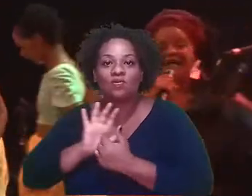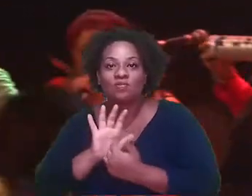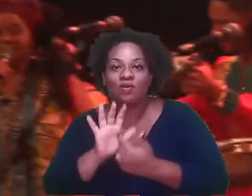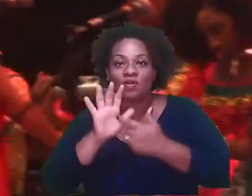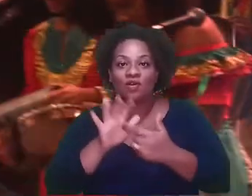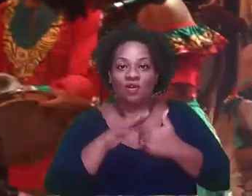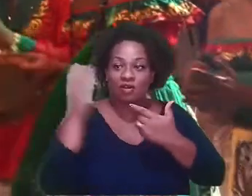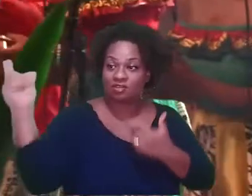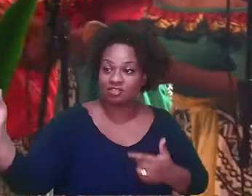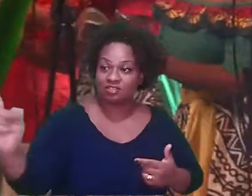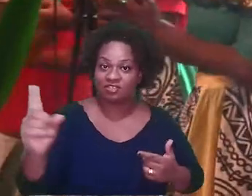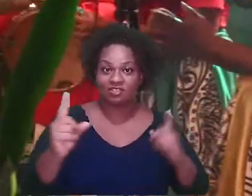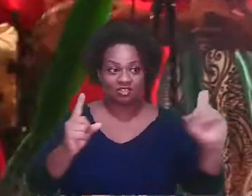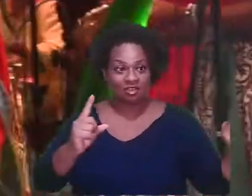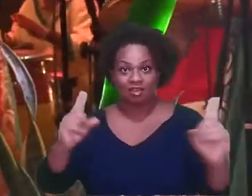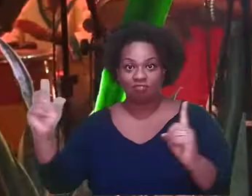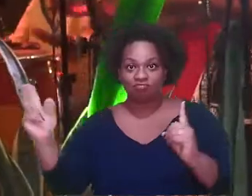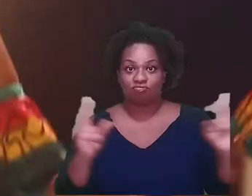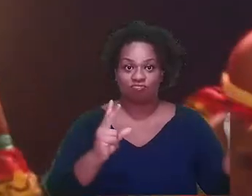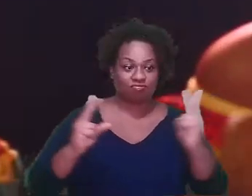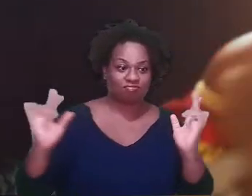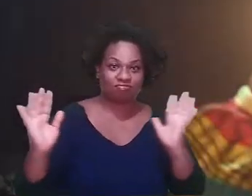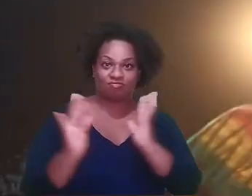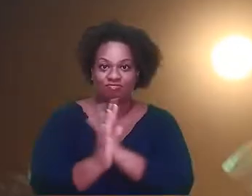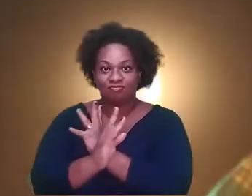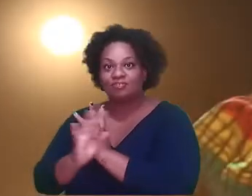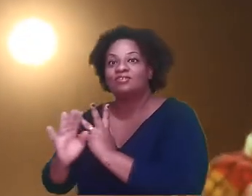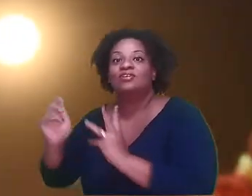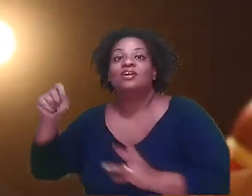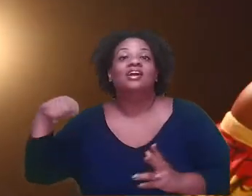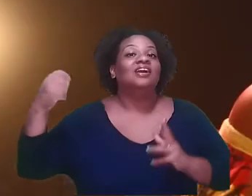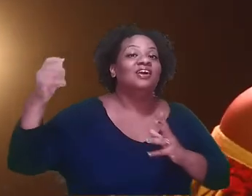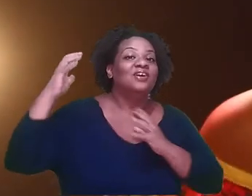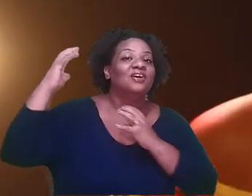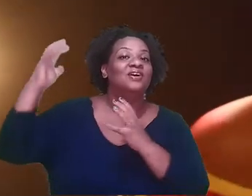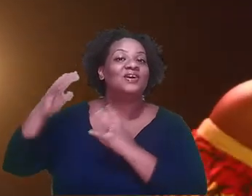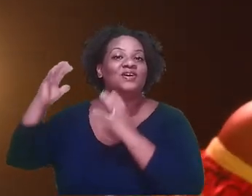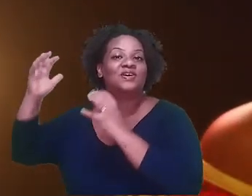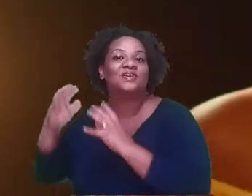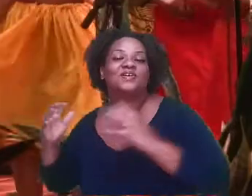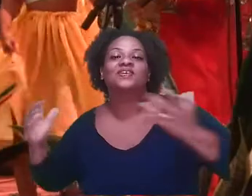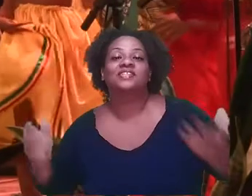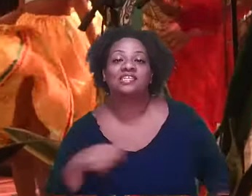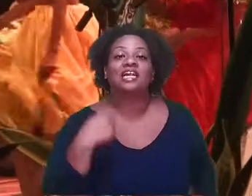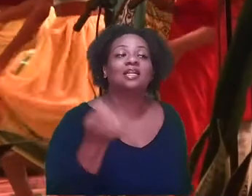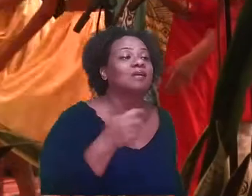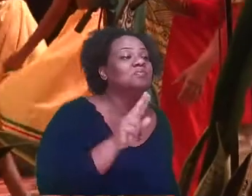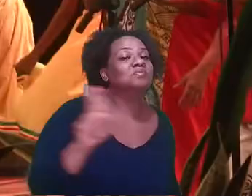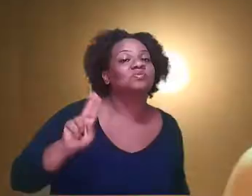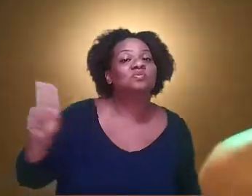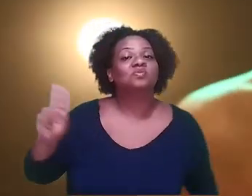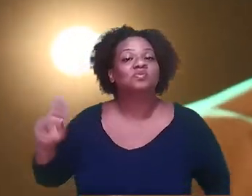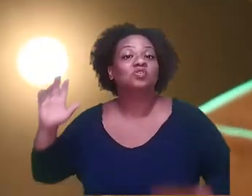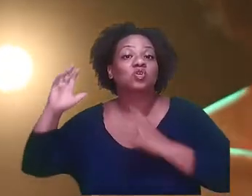alotei, Rocha Guiama, Irina e. Diga lá que coco é. É o Coco de Ubingada. Diga lá que coco